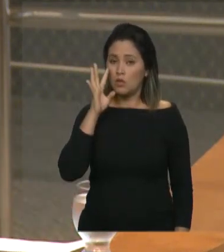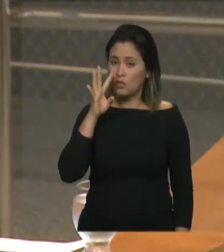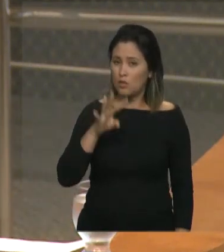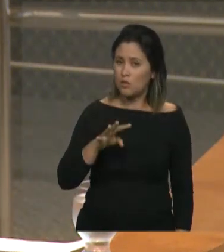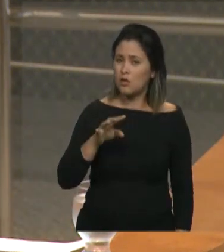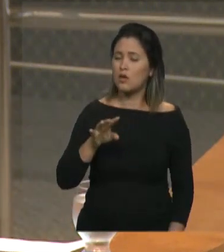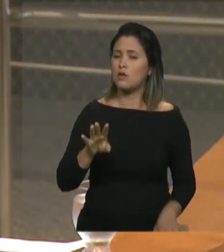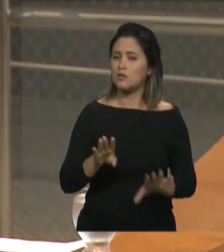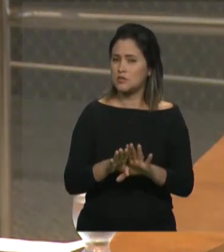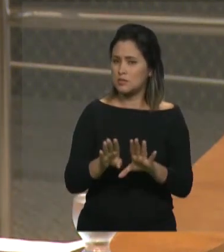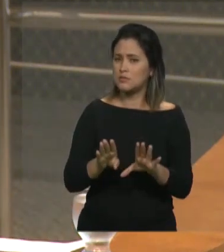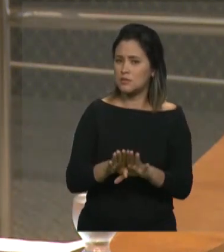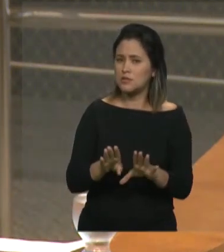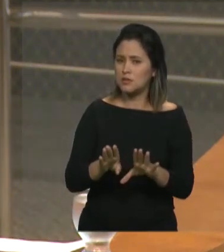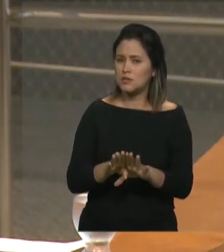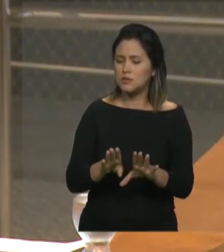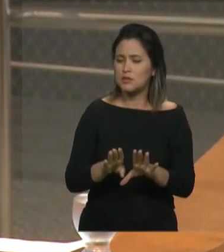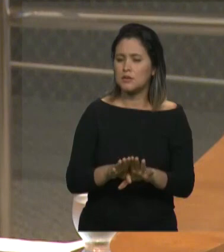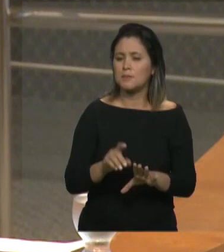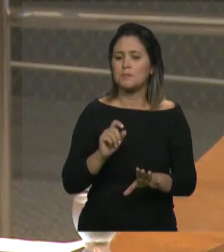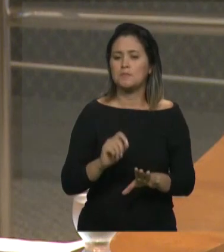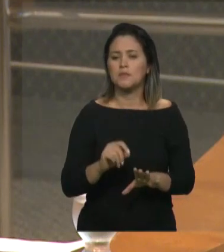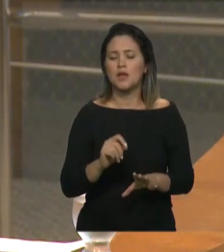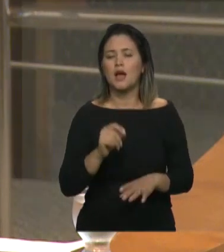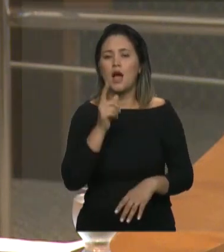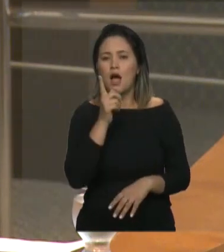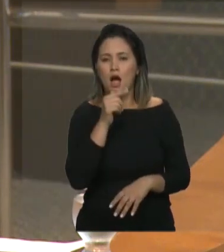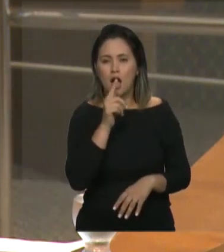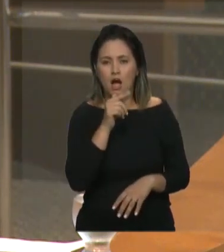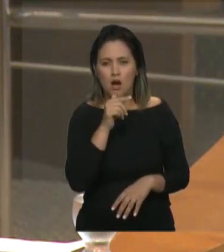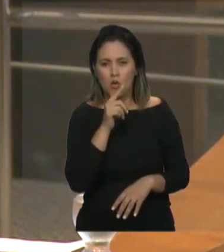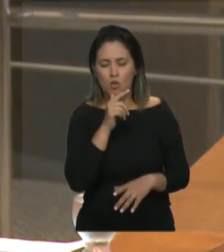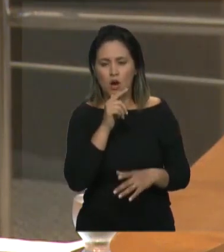aqui que o abastecimento de água